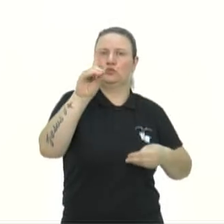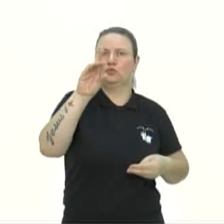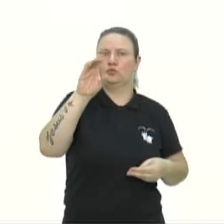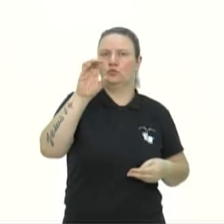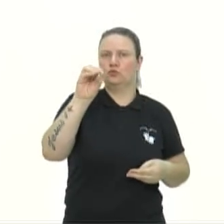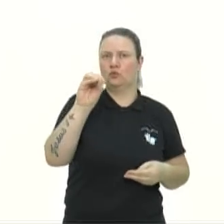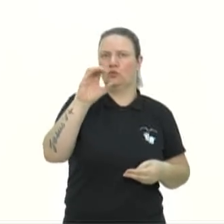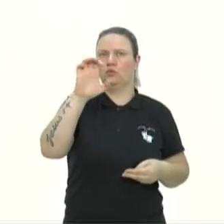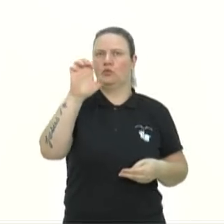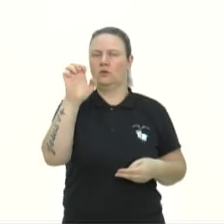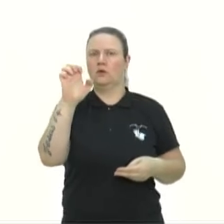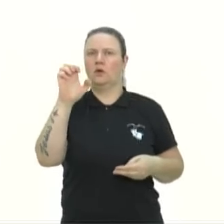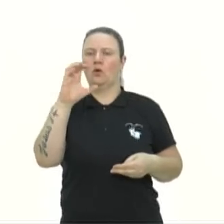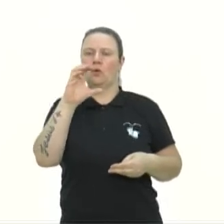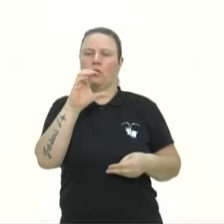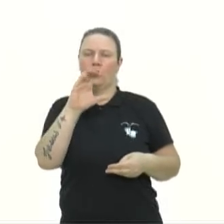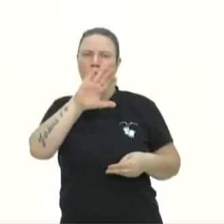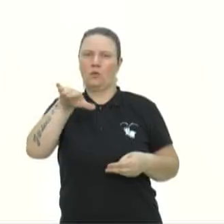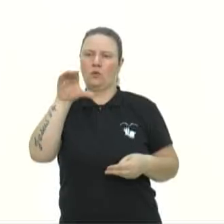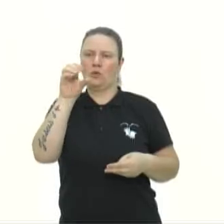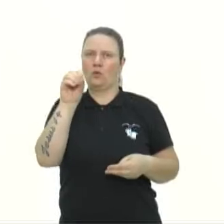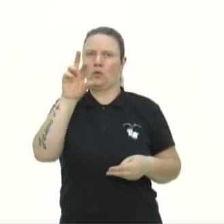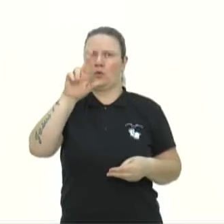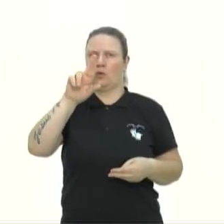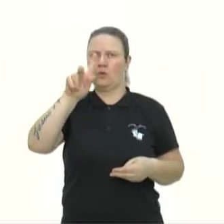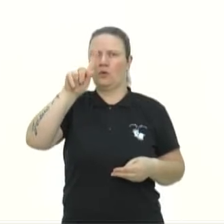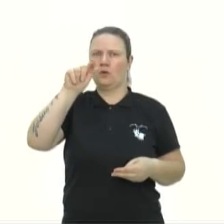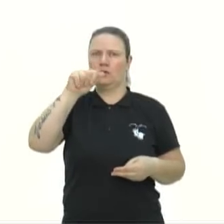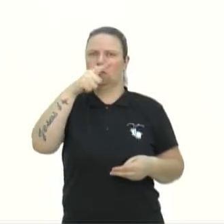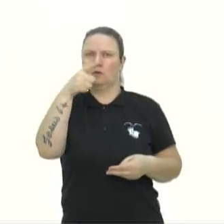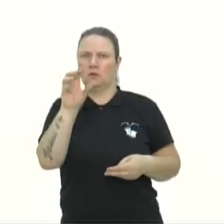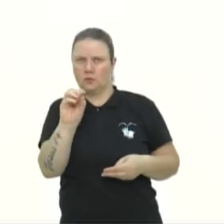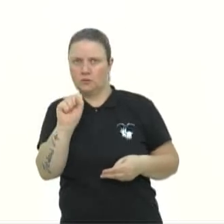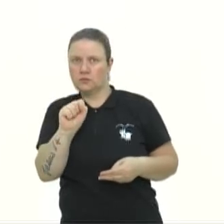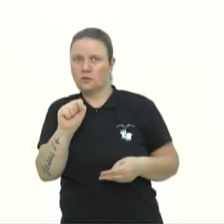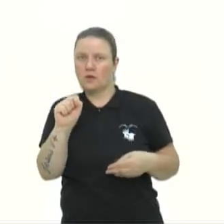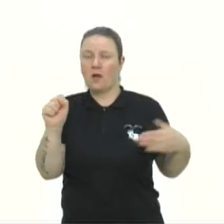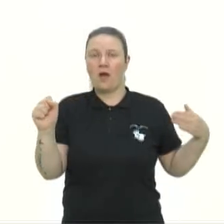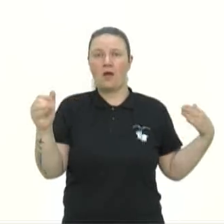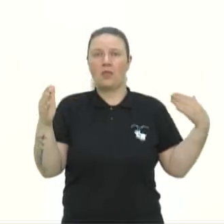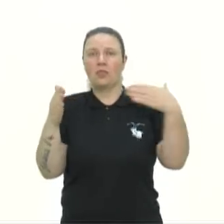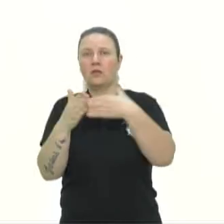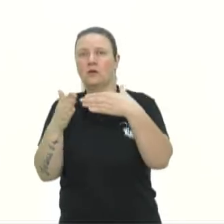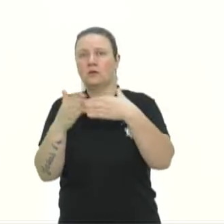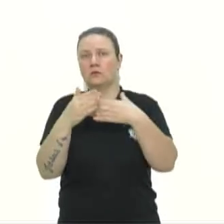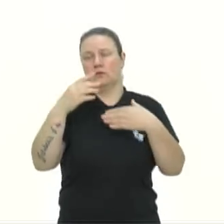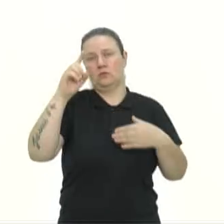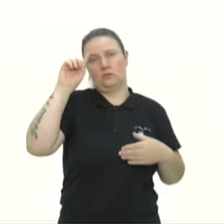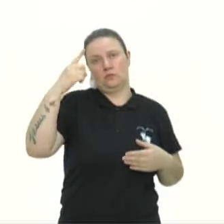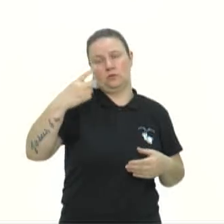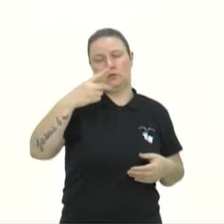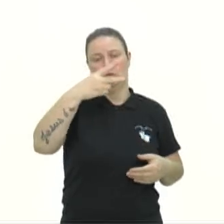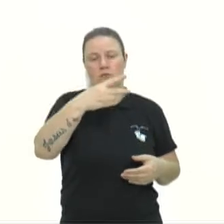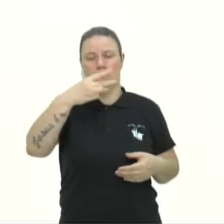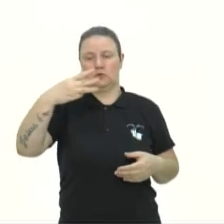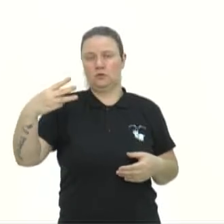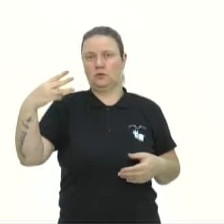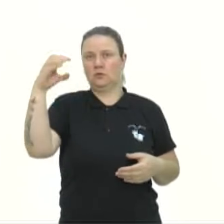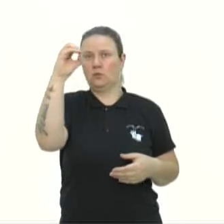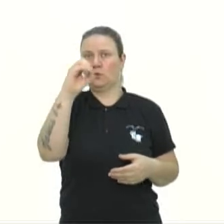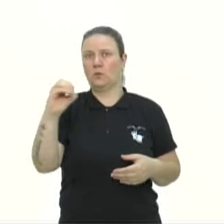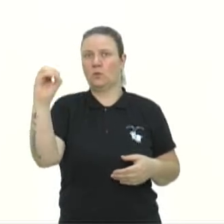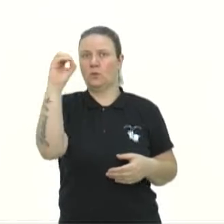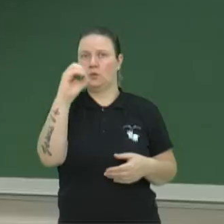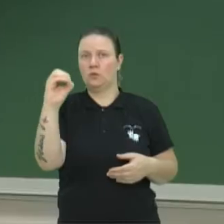a vida precisa continuar. E ficará no ar até o dia 23 de outubro. Então, este é o